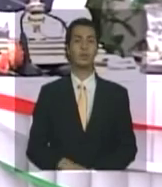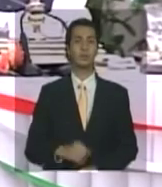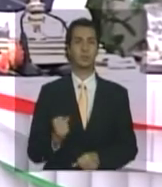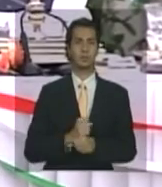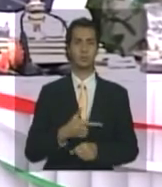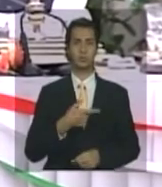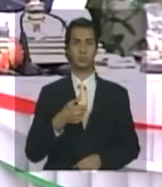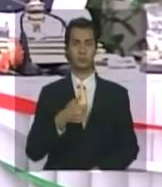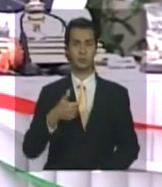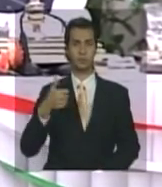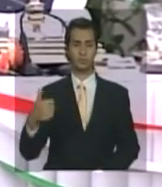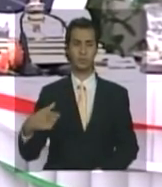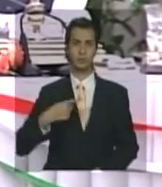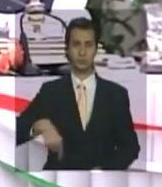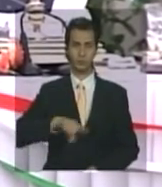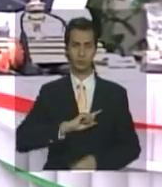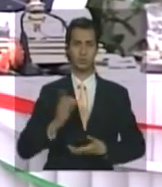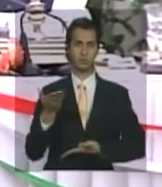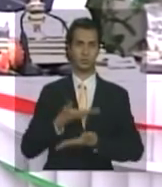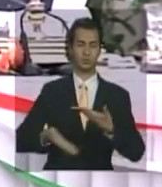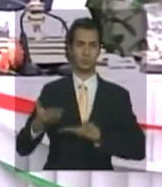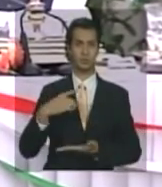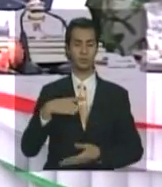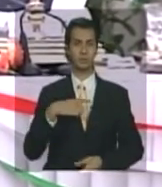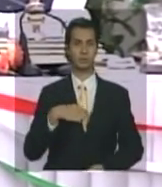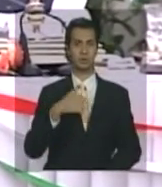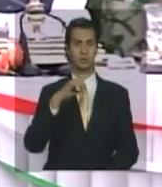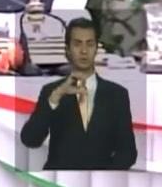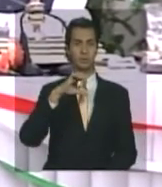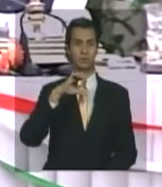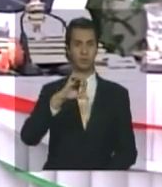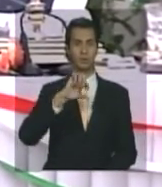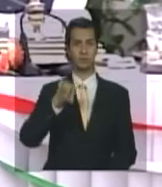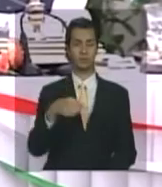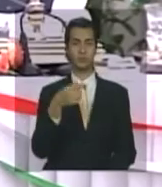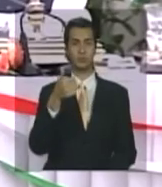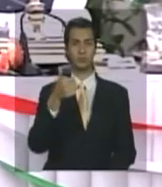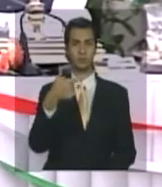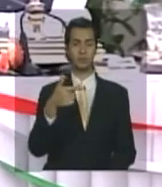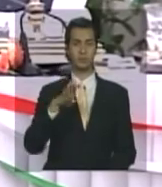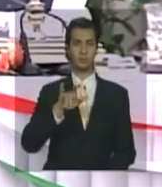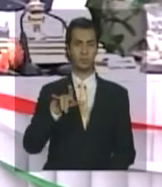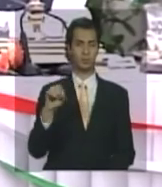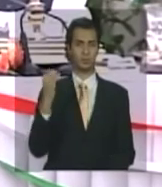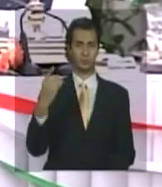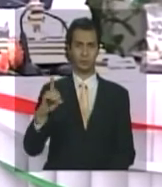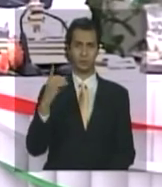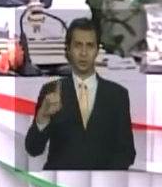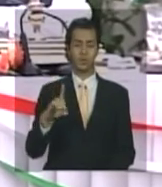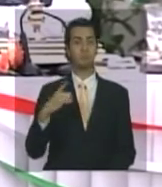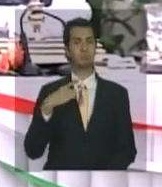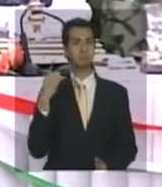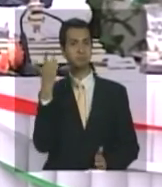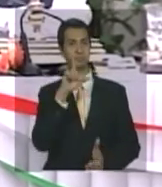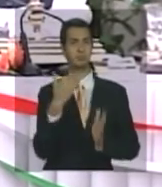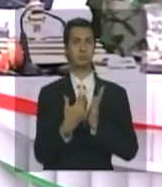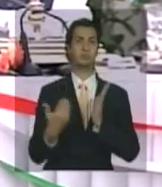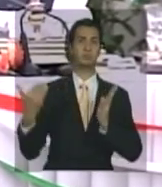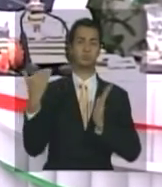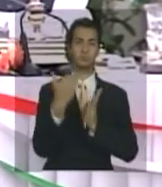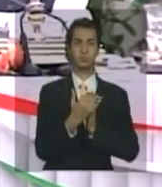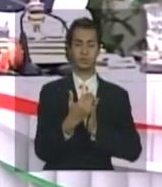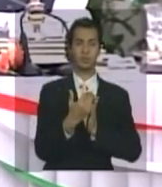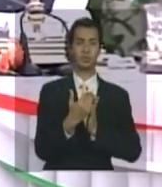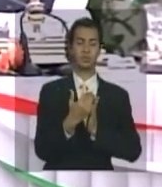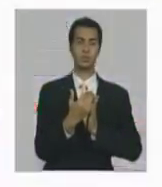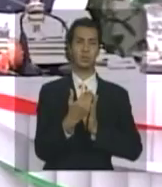intercâmbio comercial atingiu 9,12 bilhões de dólares, um expressivo aumento de 20% em relação